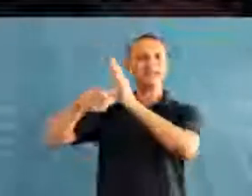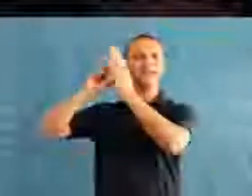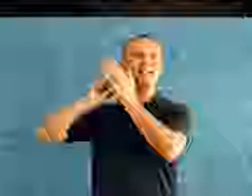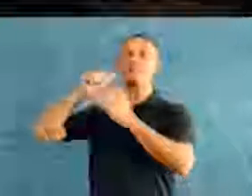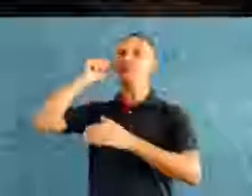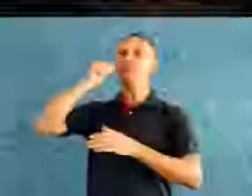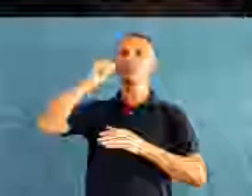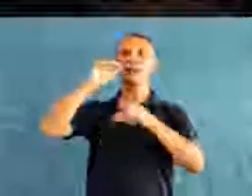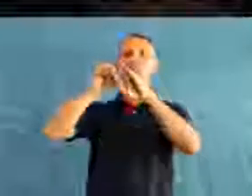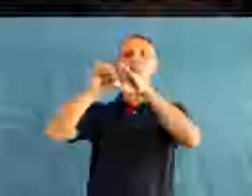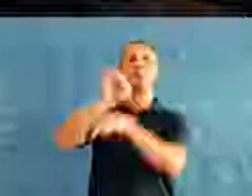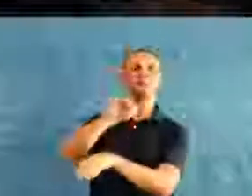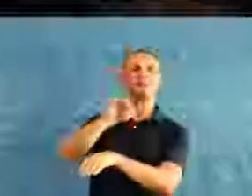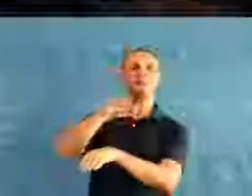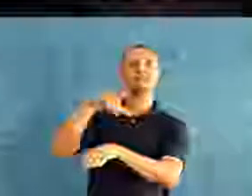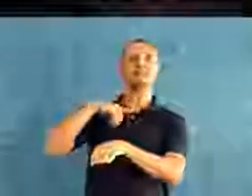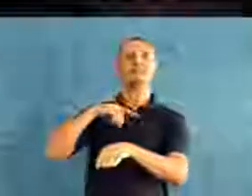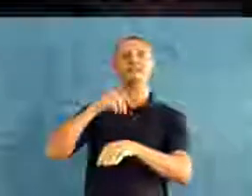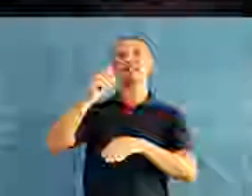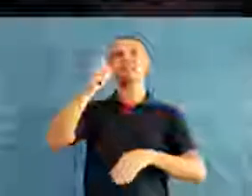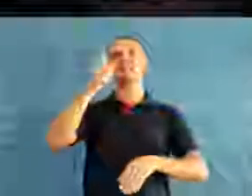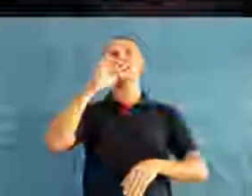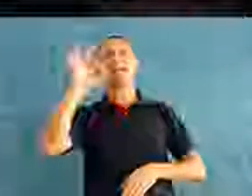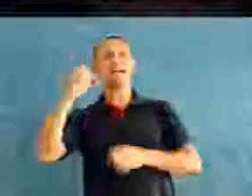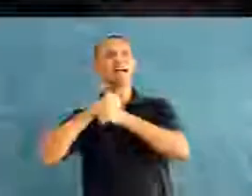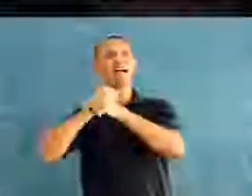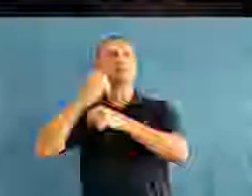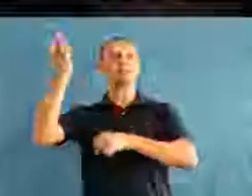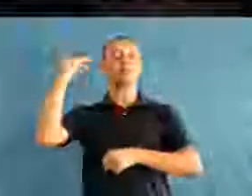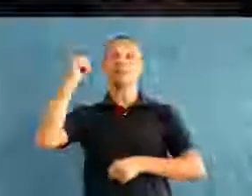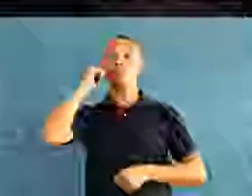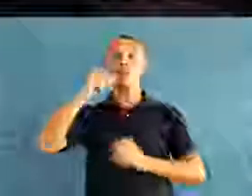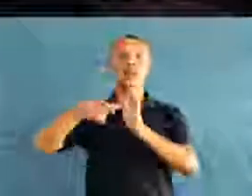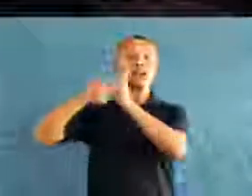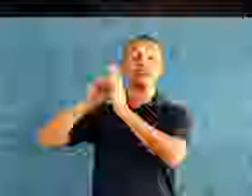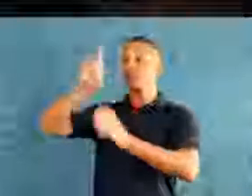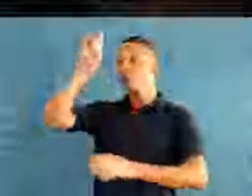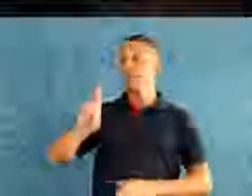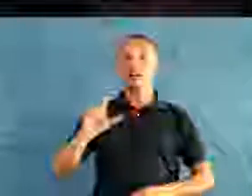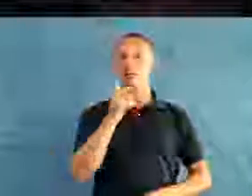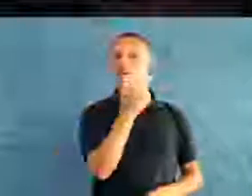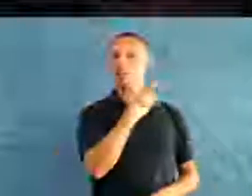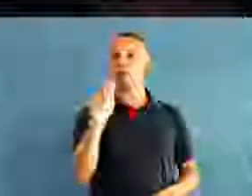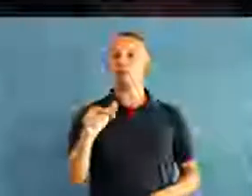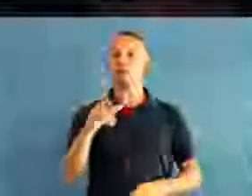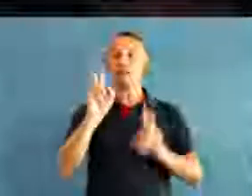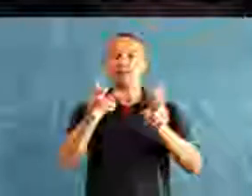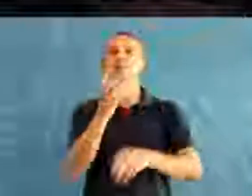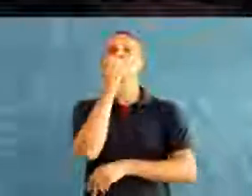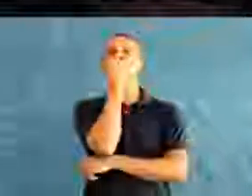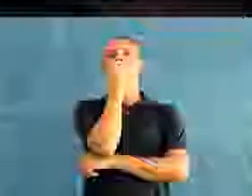dia, digamos, 150, 150 anos atrás, não tinham direito a nada, não tinham direito de opinar, de ter